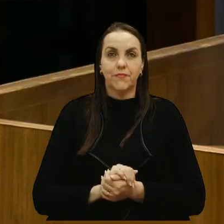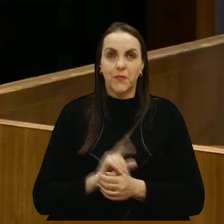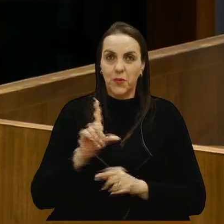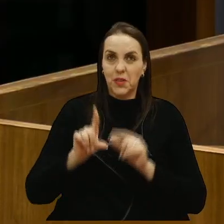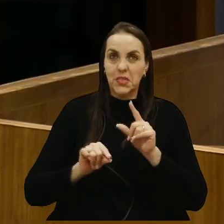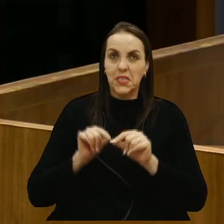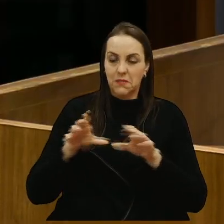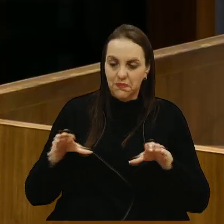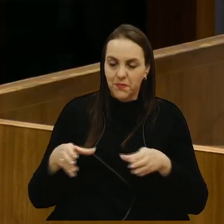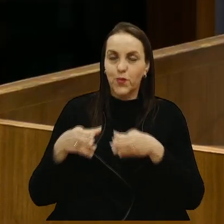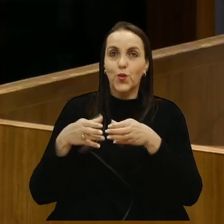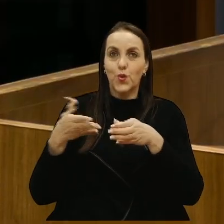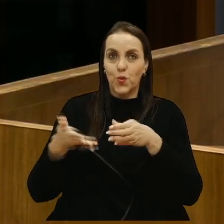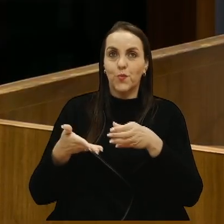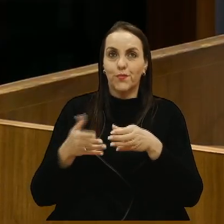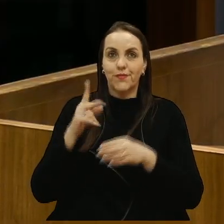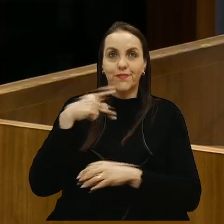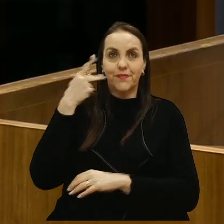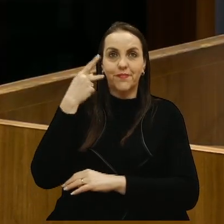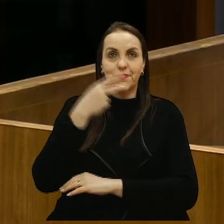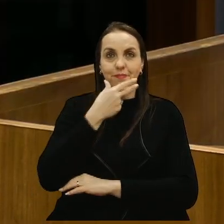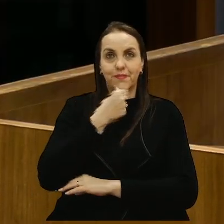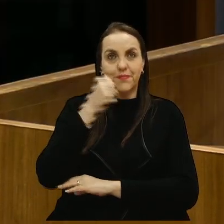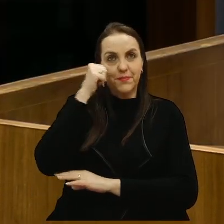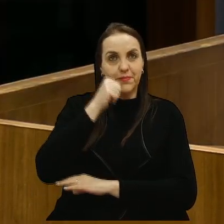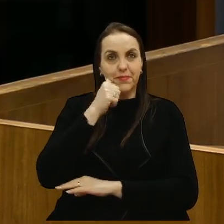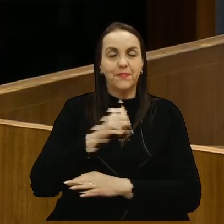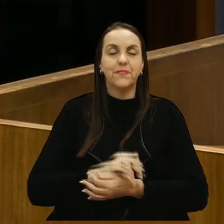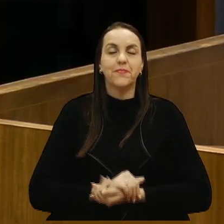né? Vamos dizer assim, de vereadores e de vereadoras.